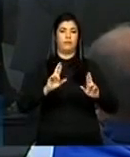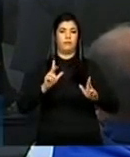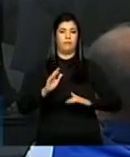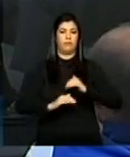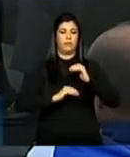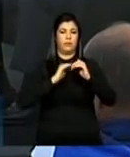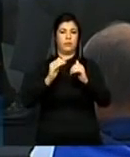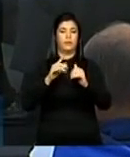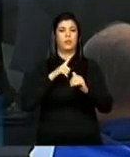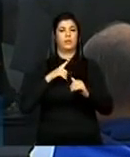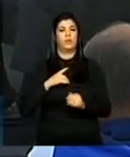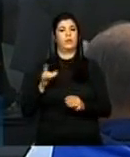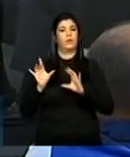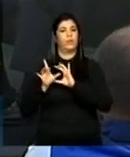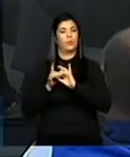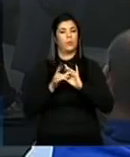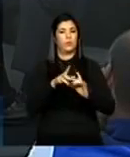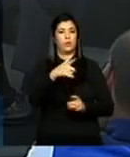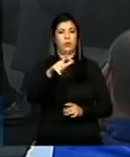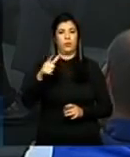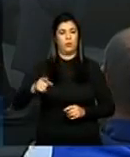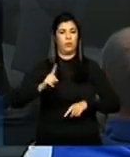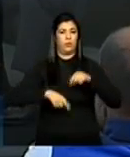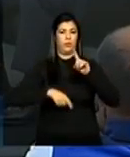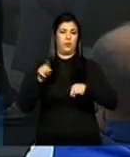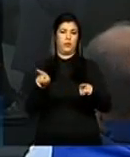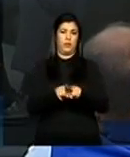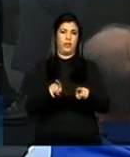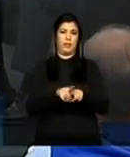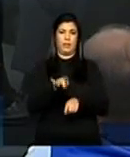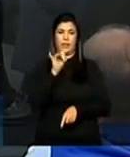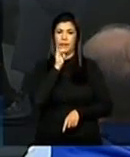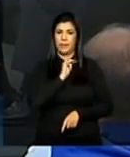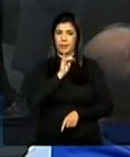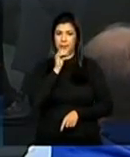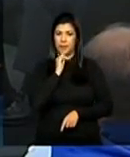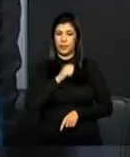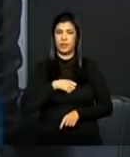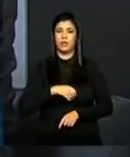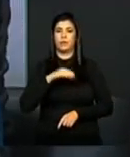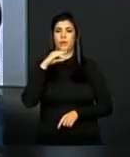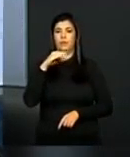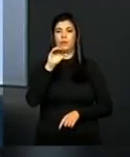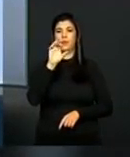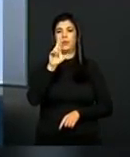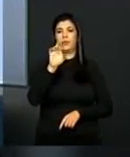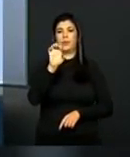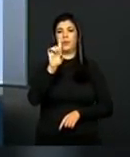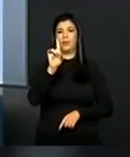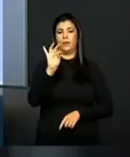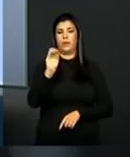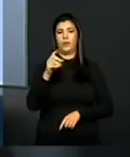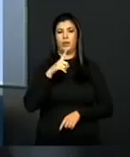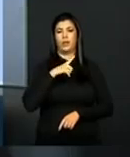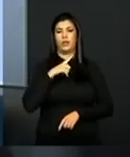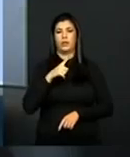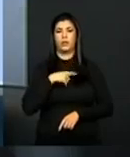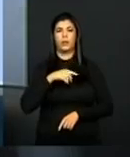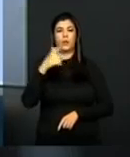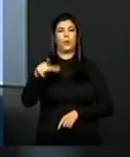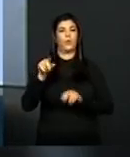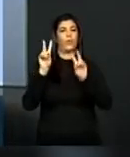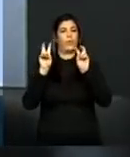passo, com a articulação com as outras políticas, por exemplo, a política de crédito, a política do Garantia Safra, que a gente já